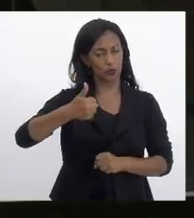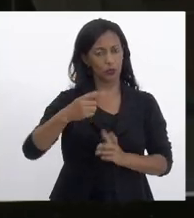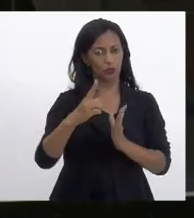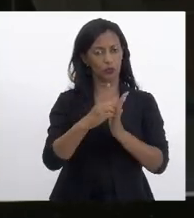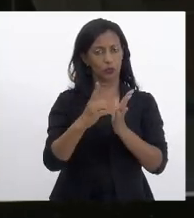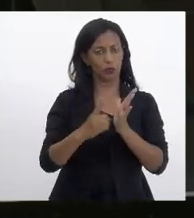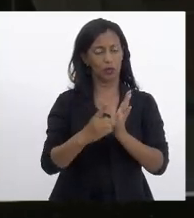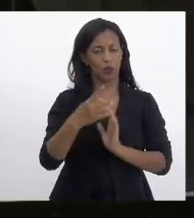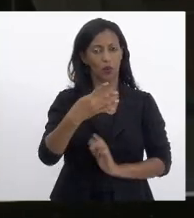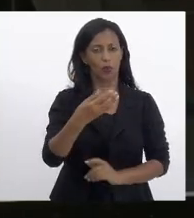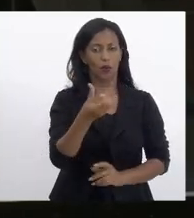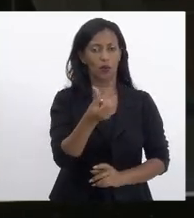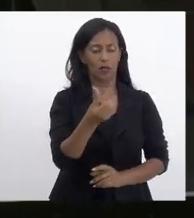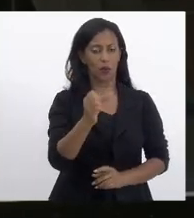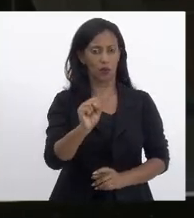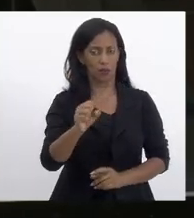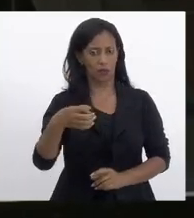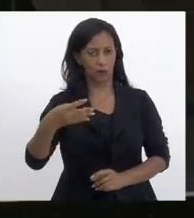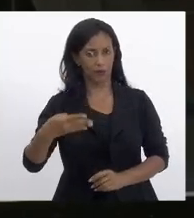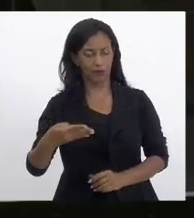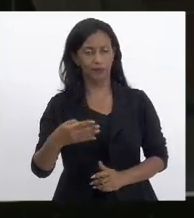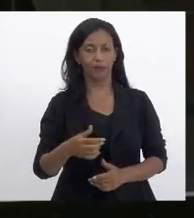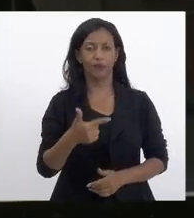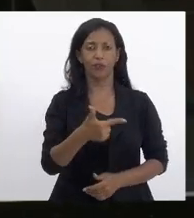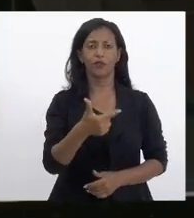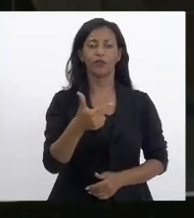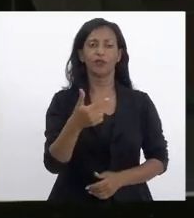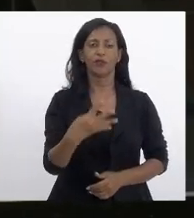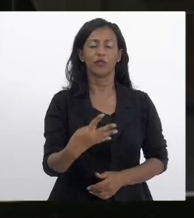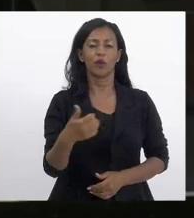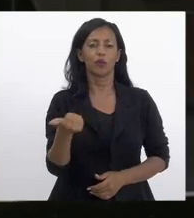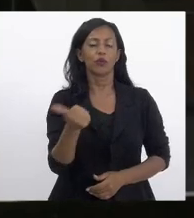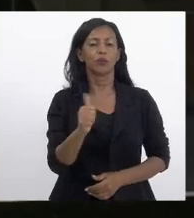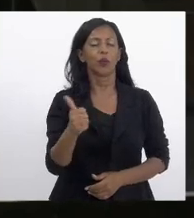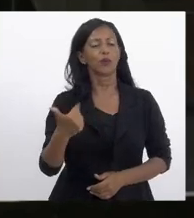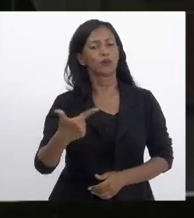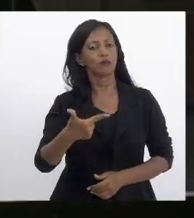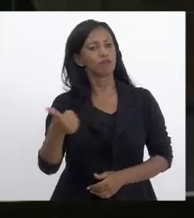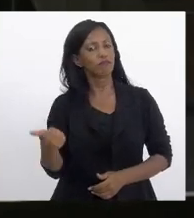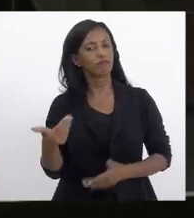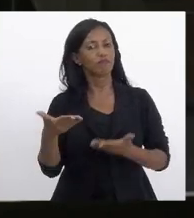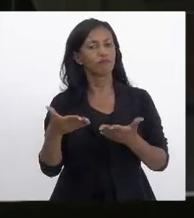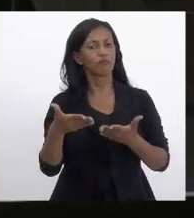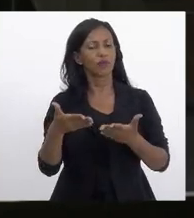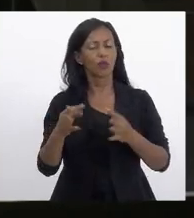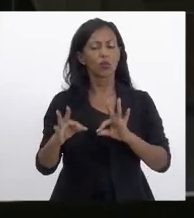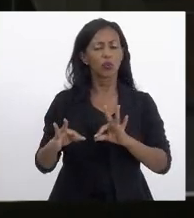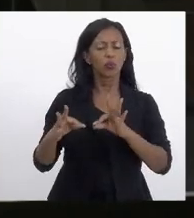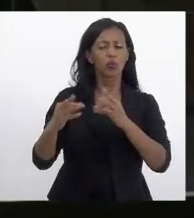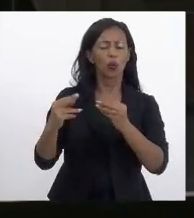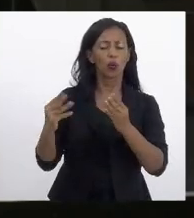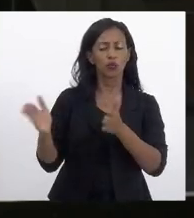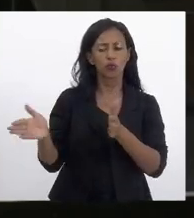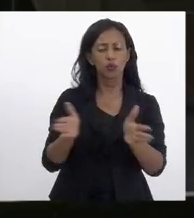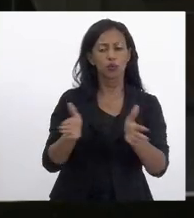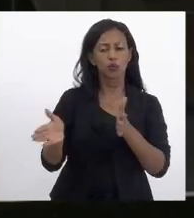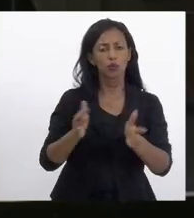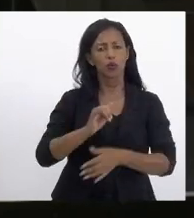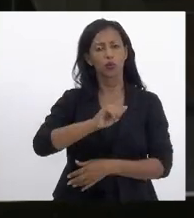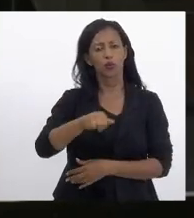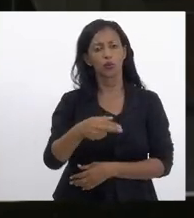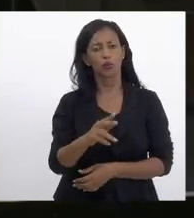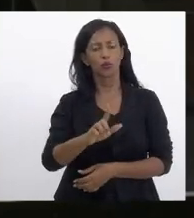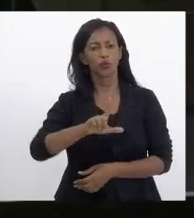decreto 4784, de 24 de 11 21, aqueles realizados no período de julho